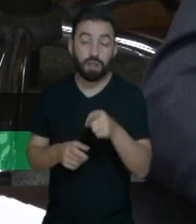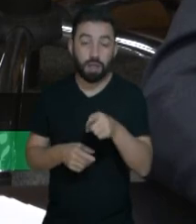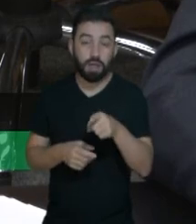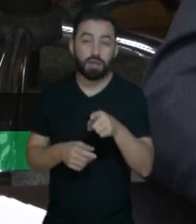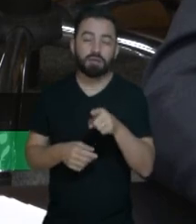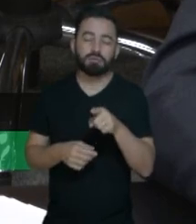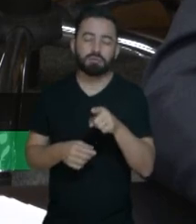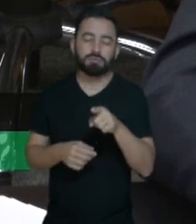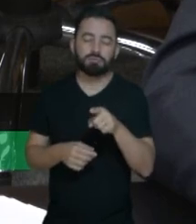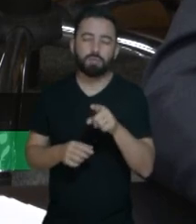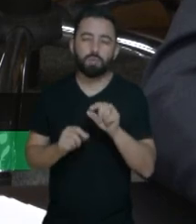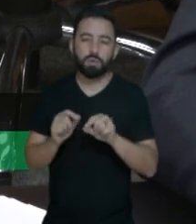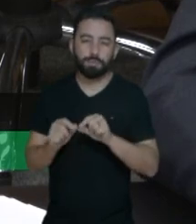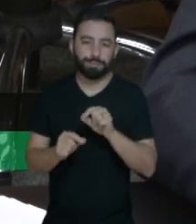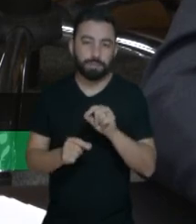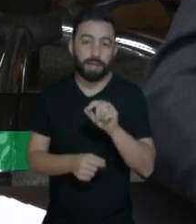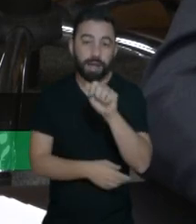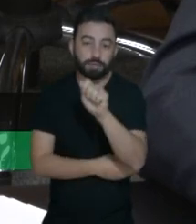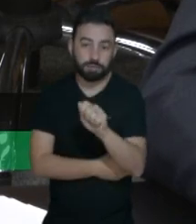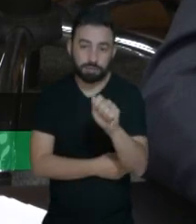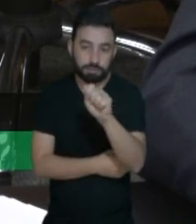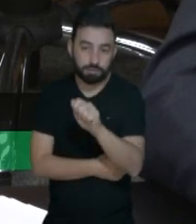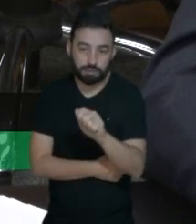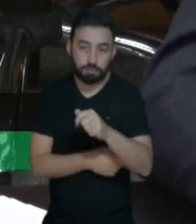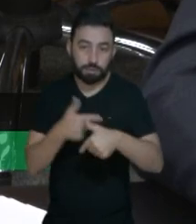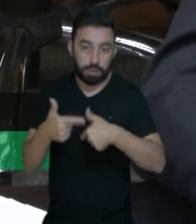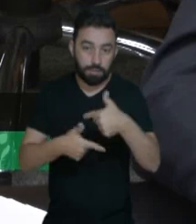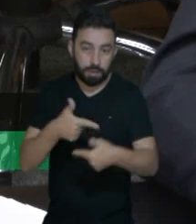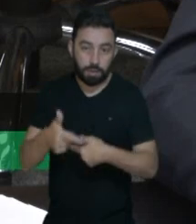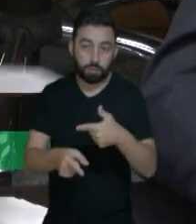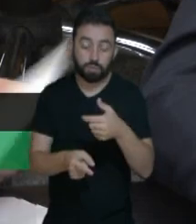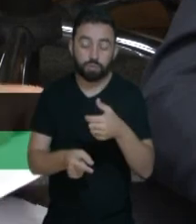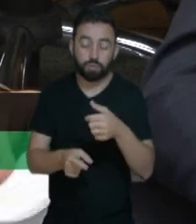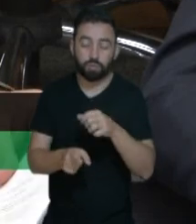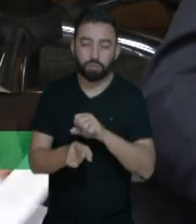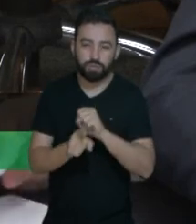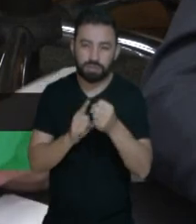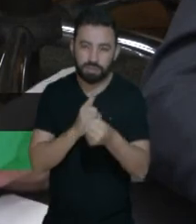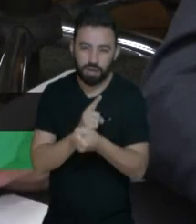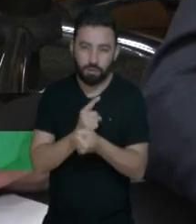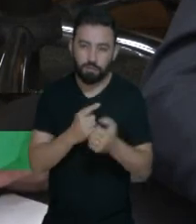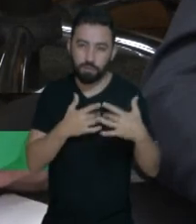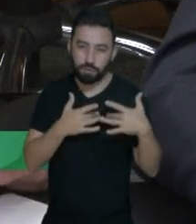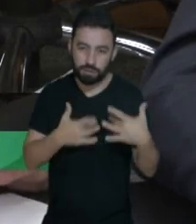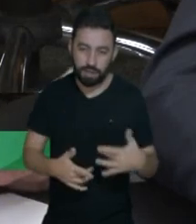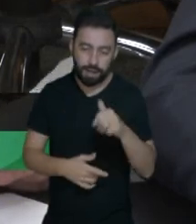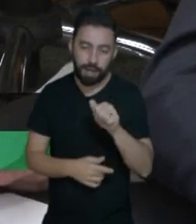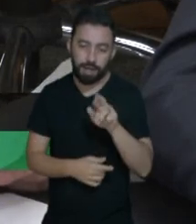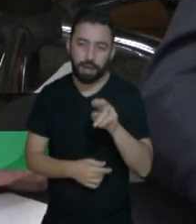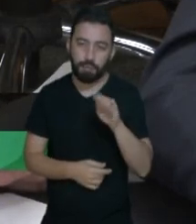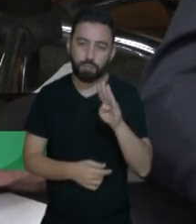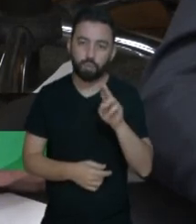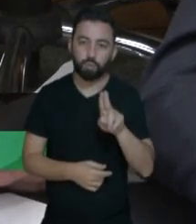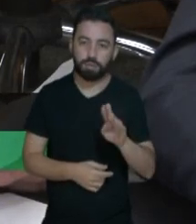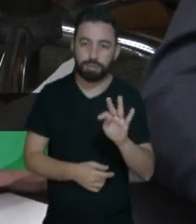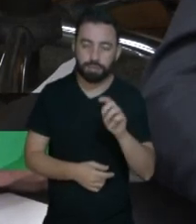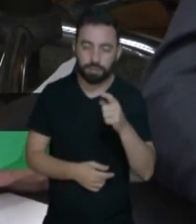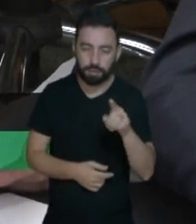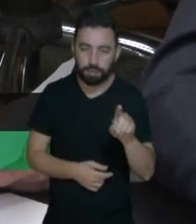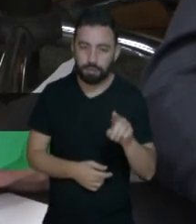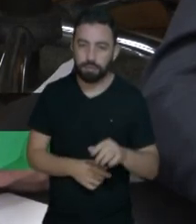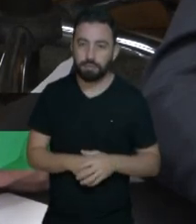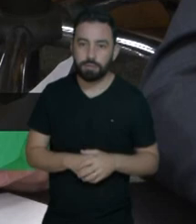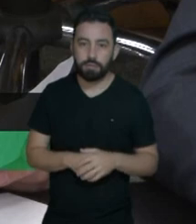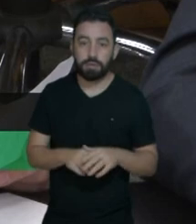chamar Associação serviço sociais Voluntários de Arabutã da análise dos Autos